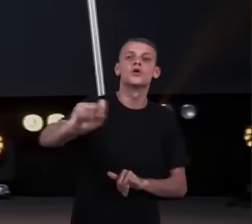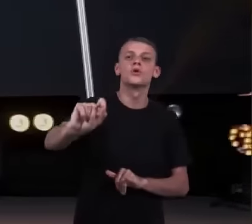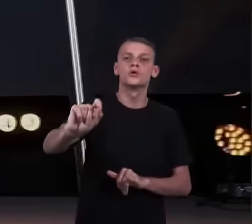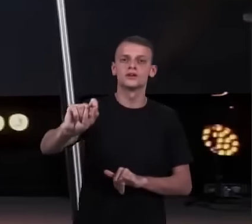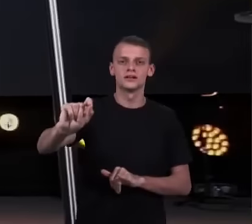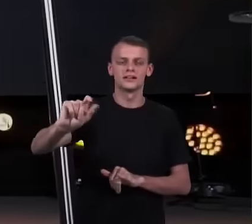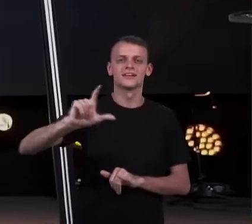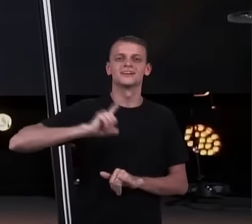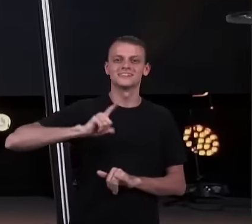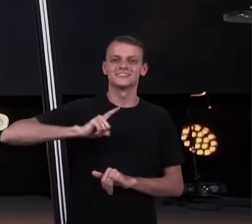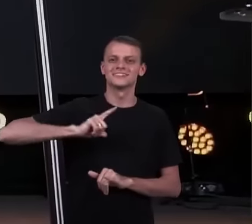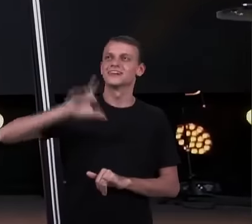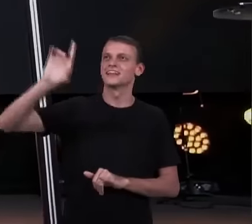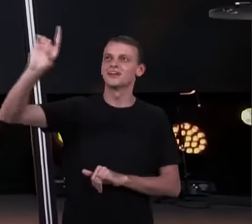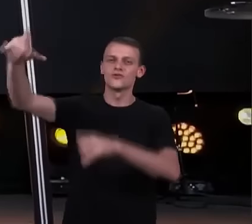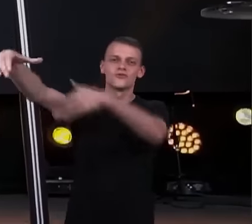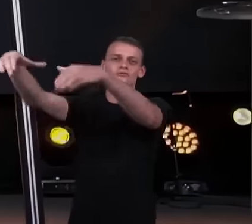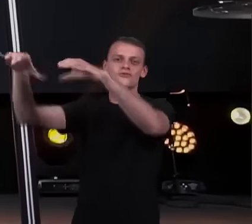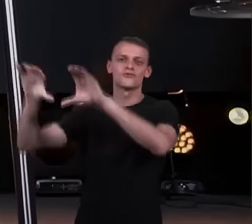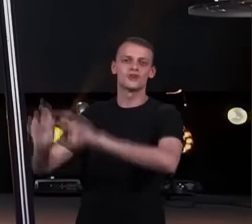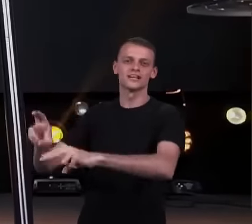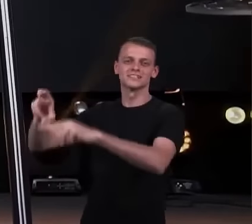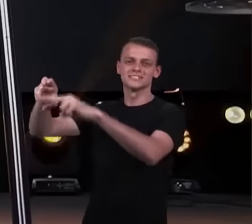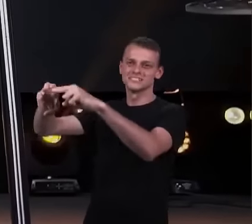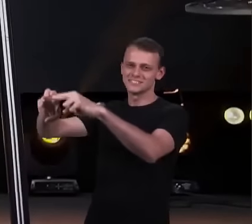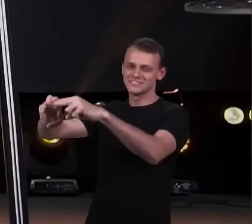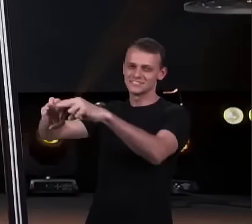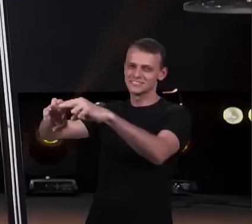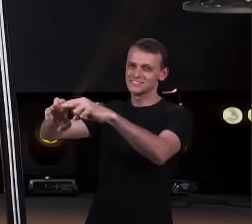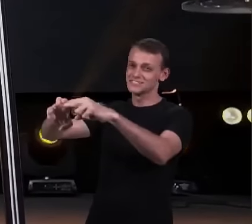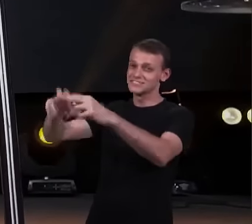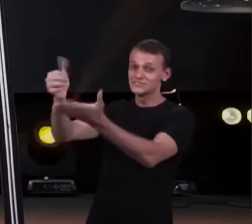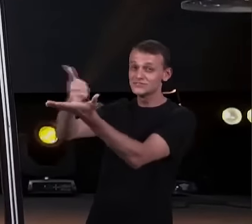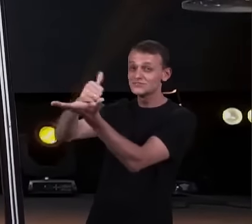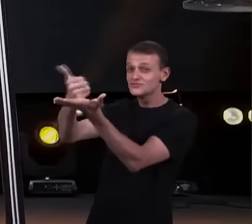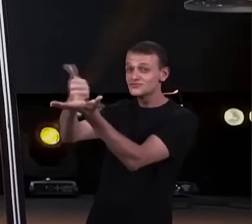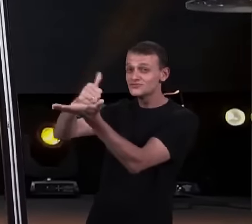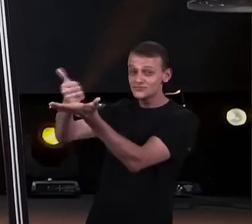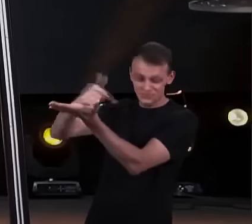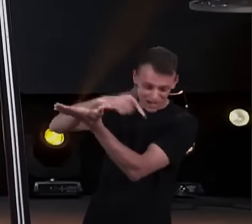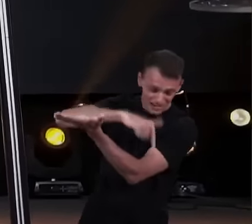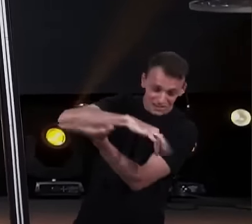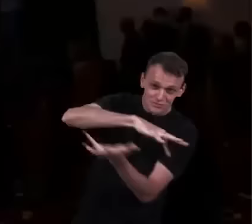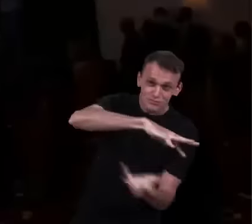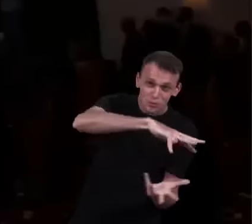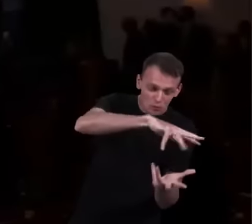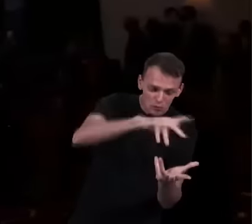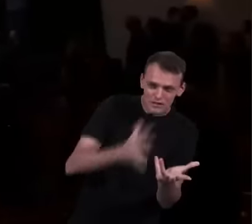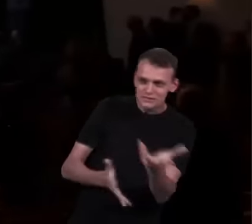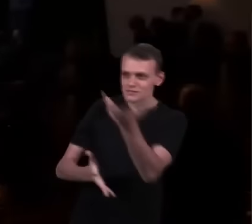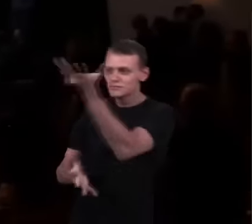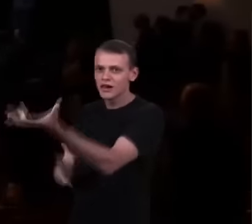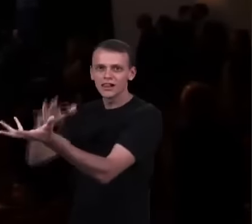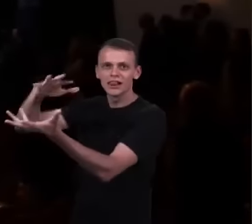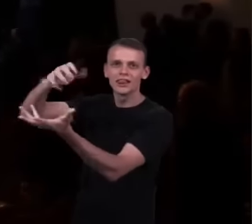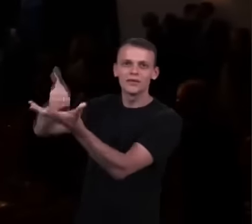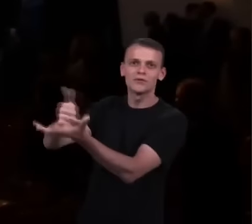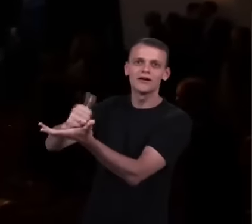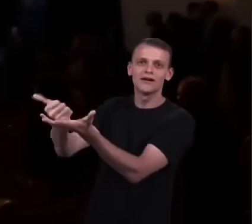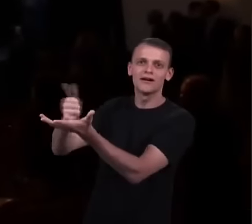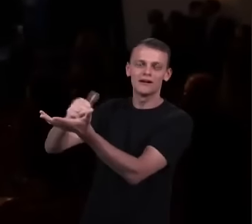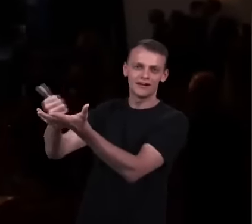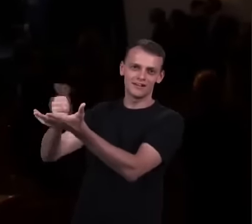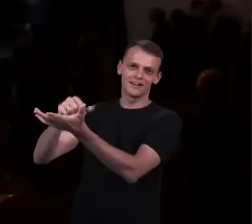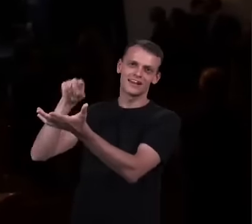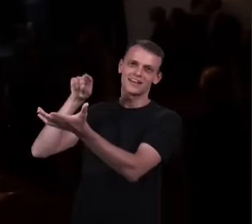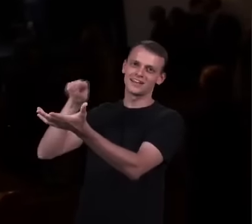que existe alguém no trono e que o comando disso tudo aqui não está na mão de anticristos,